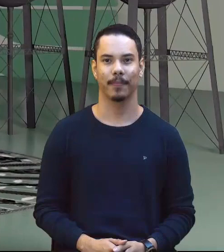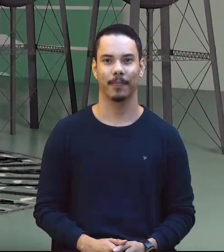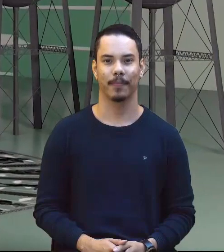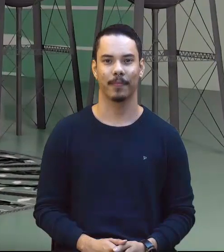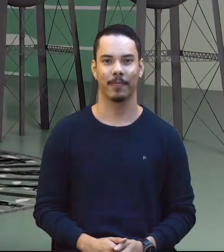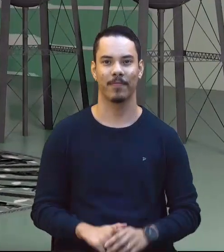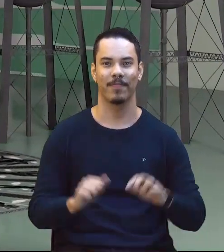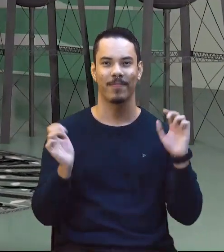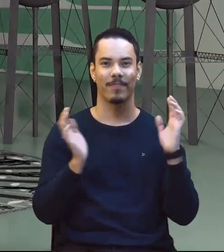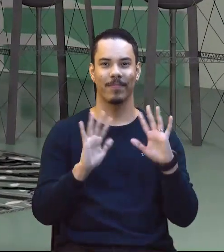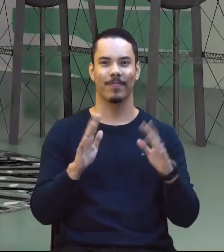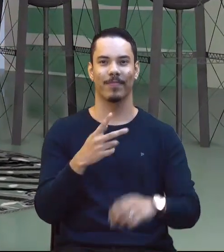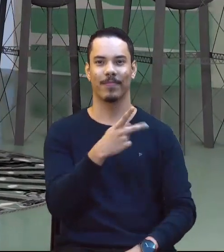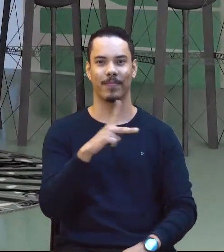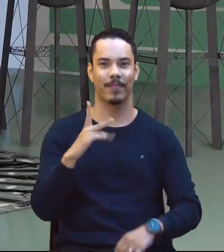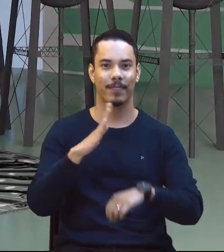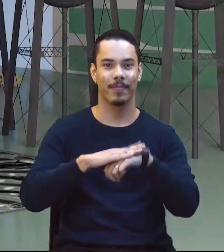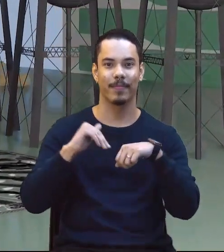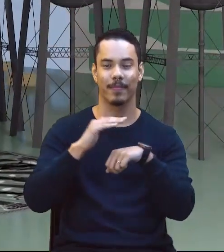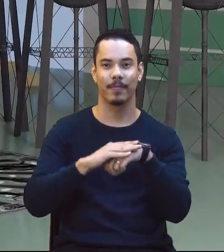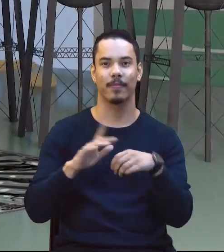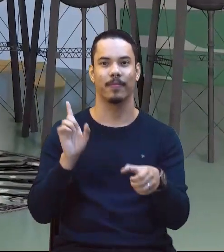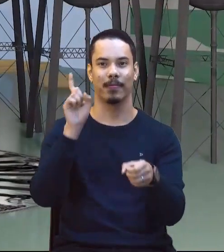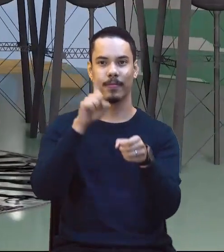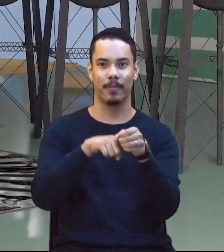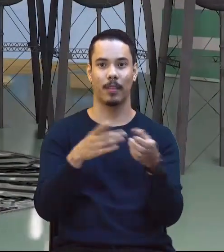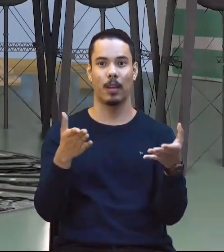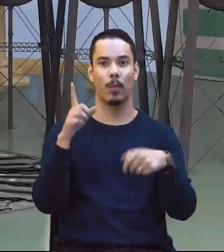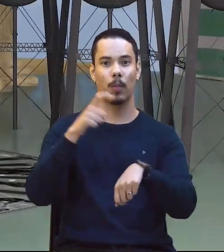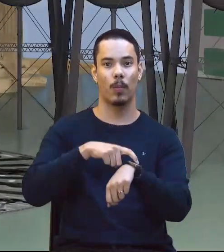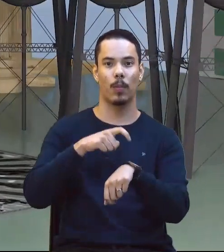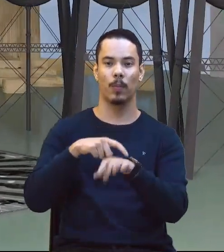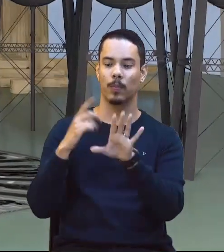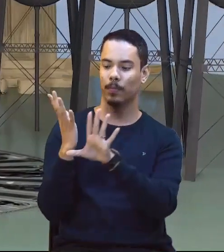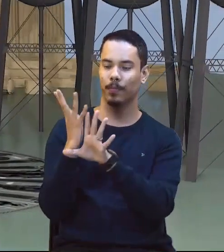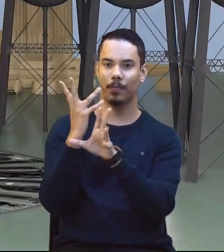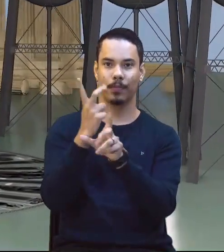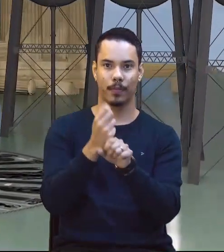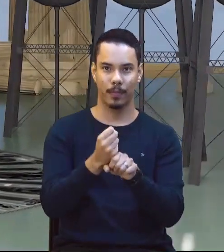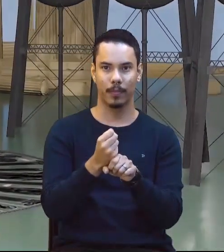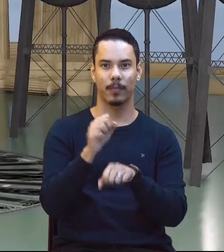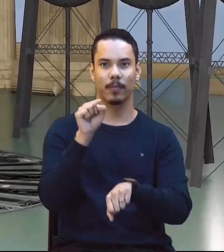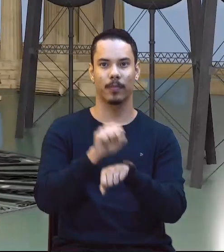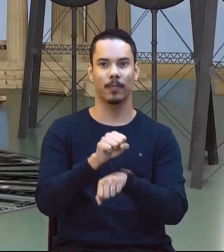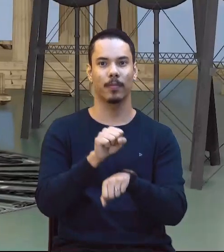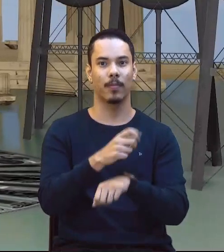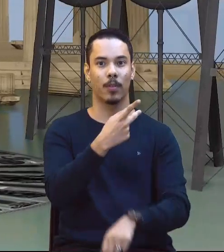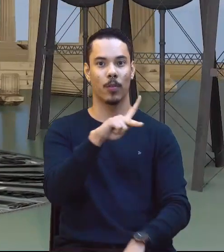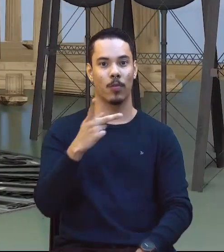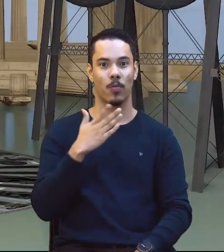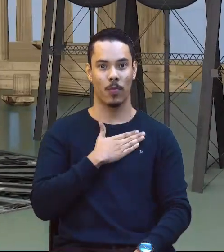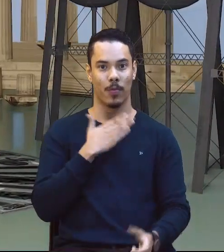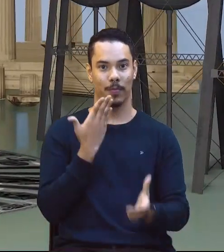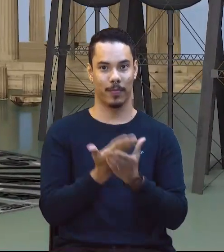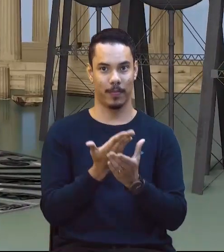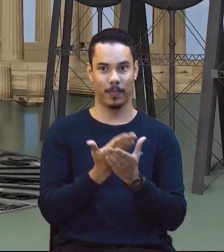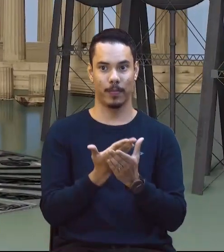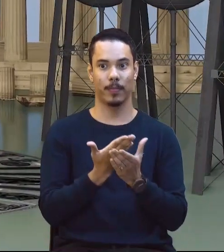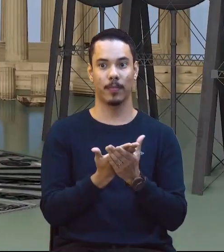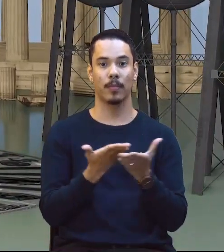E aí, meus queridos, estamos de volta para o momento da nossa revisão. Eu espero que vocês tenham gostado da aula e